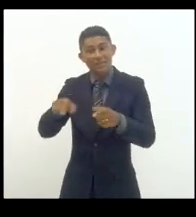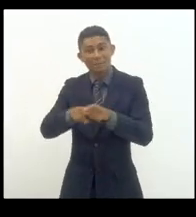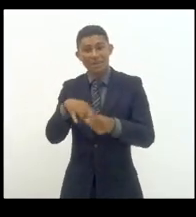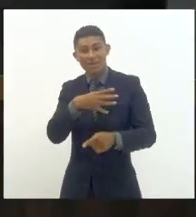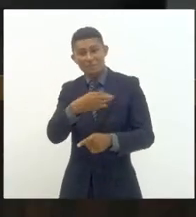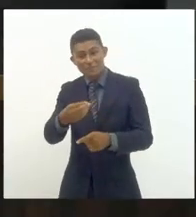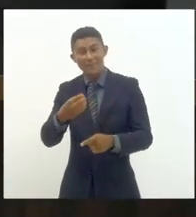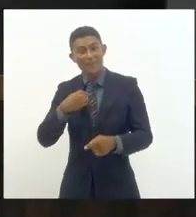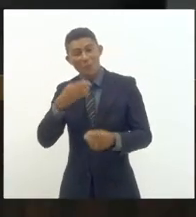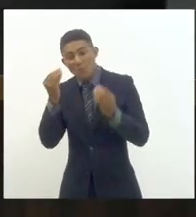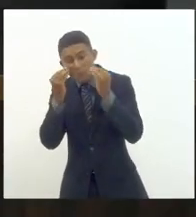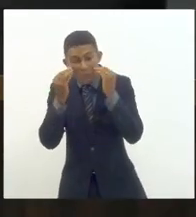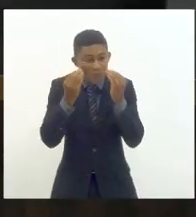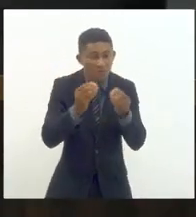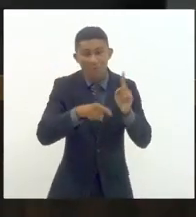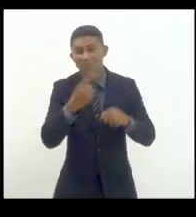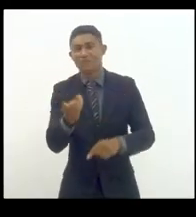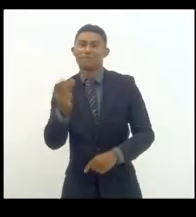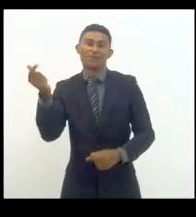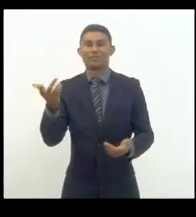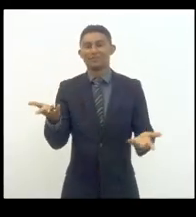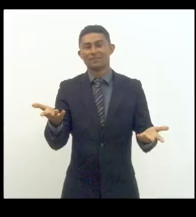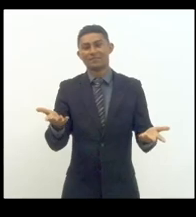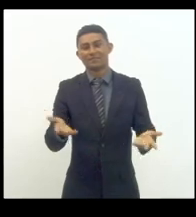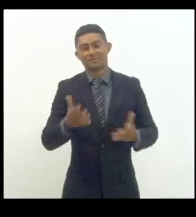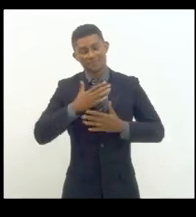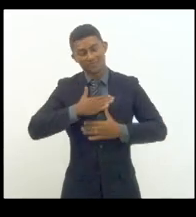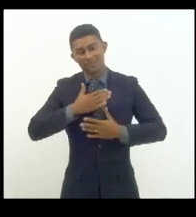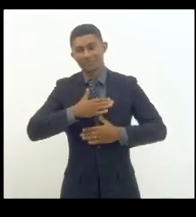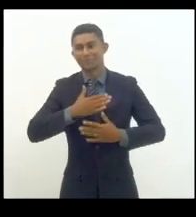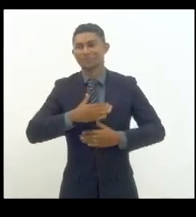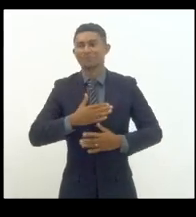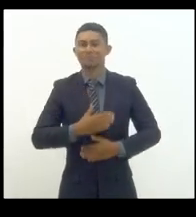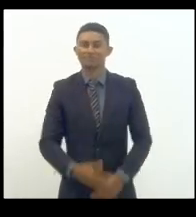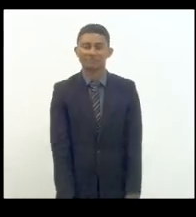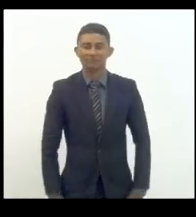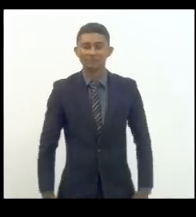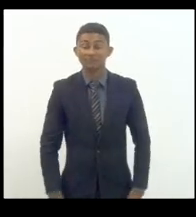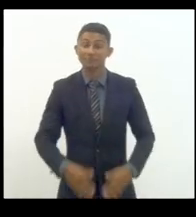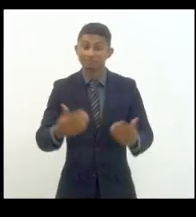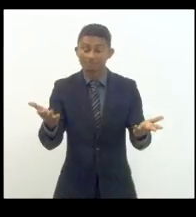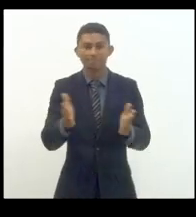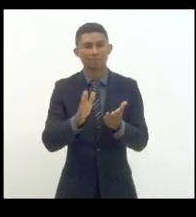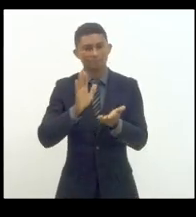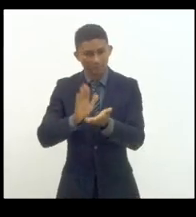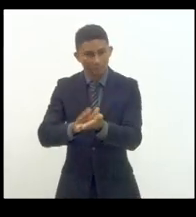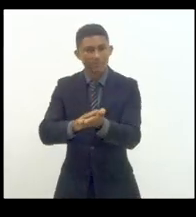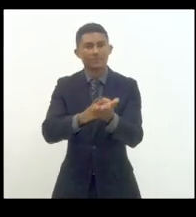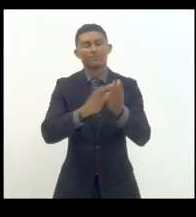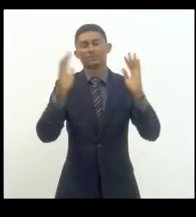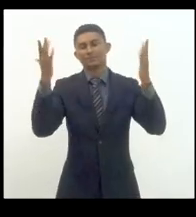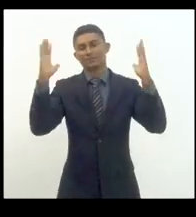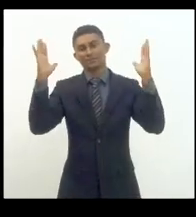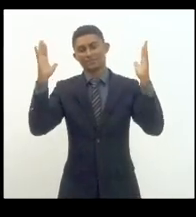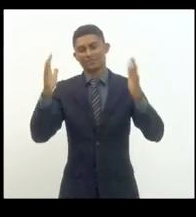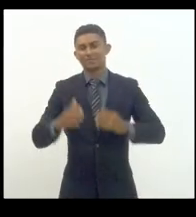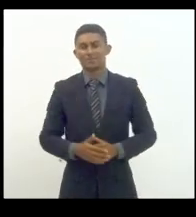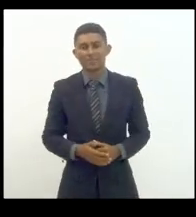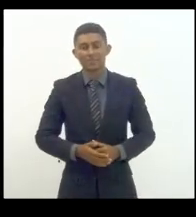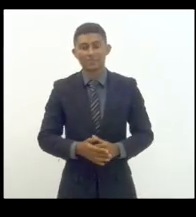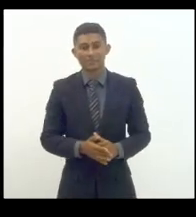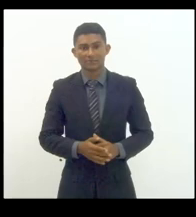gente. Calma. Faz aí, bem. Pelo amor de Deus, gente. Senhor presidente, eu, antes de mais nada, quero parabenizar